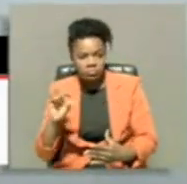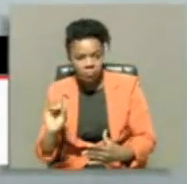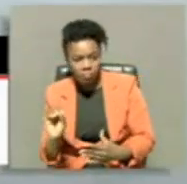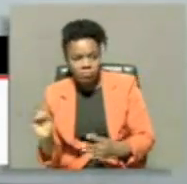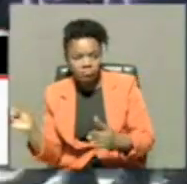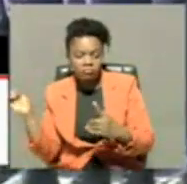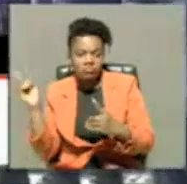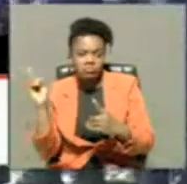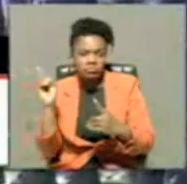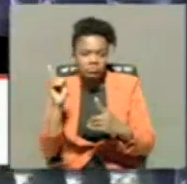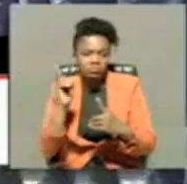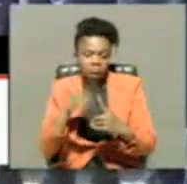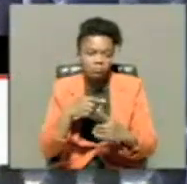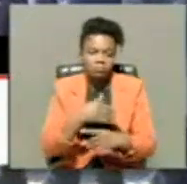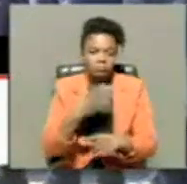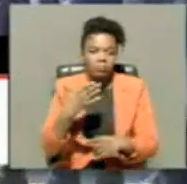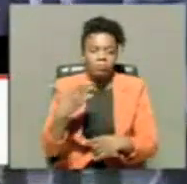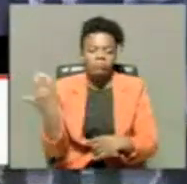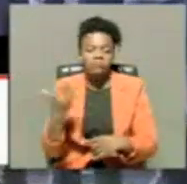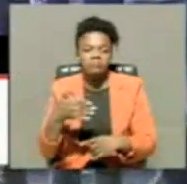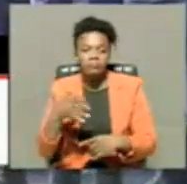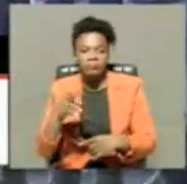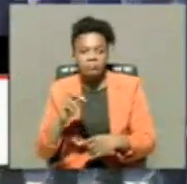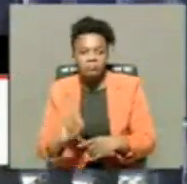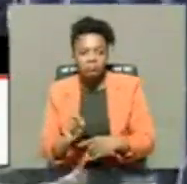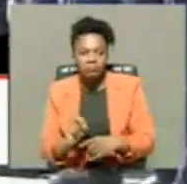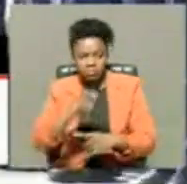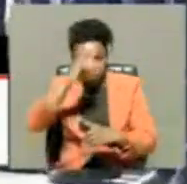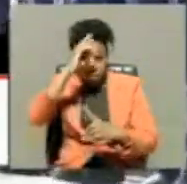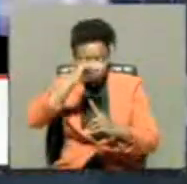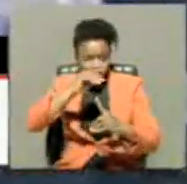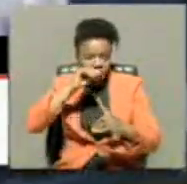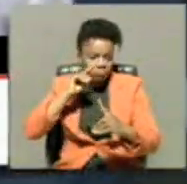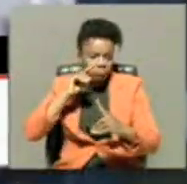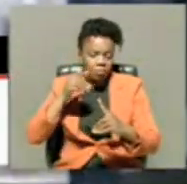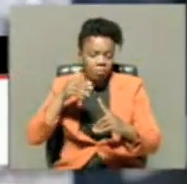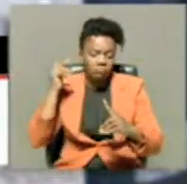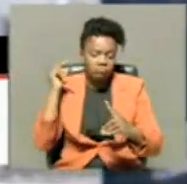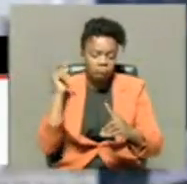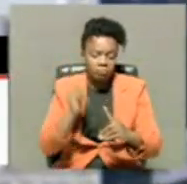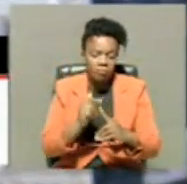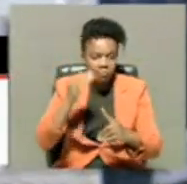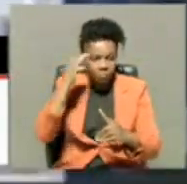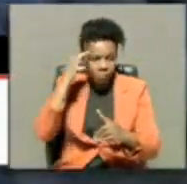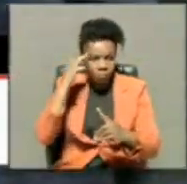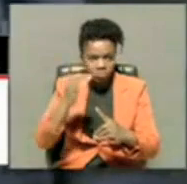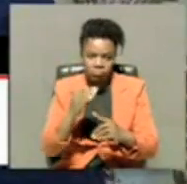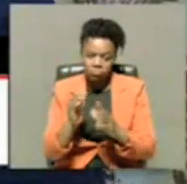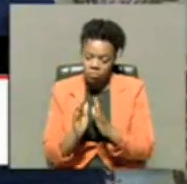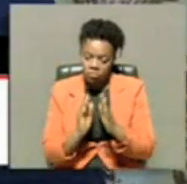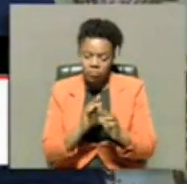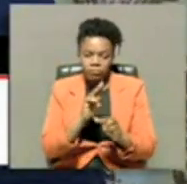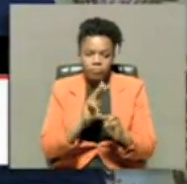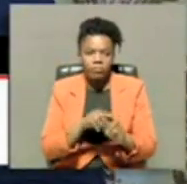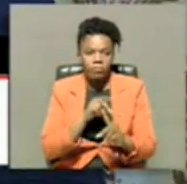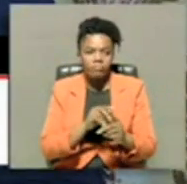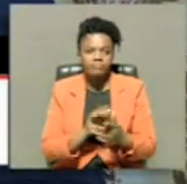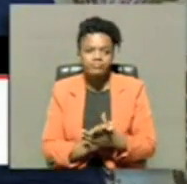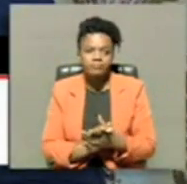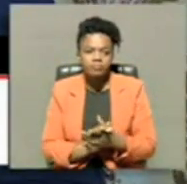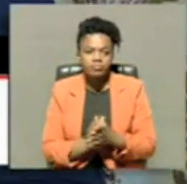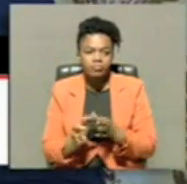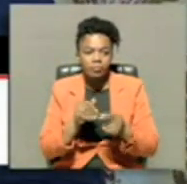e, para isso, mais de 1000 efetivos estão mobilizados. Atividades que vão trazer mais